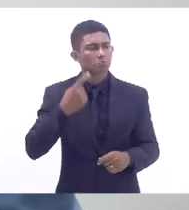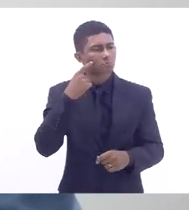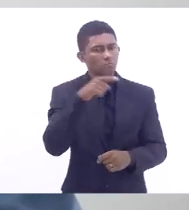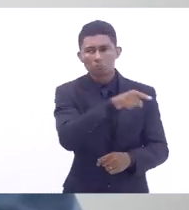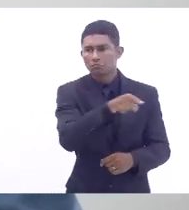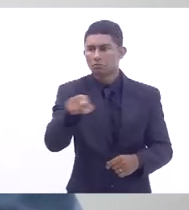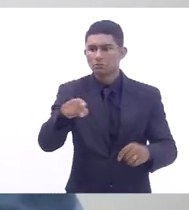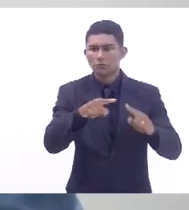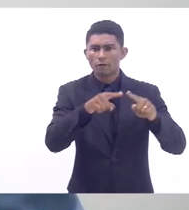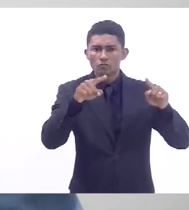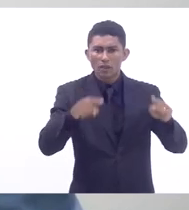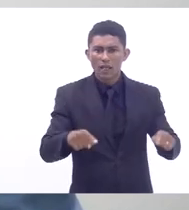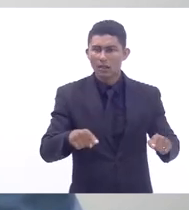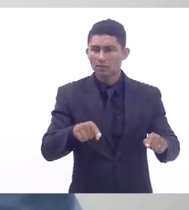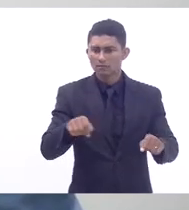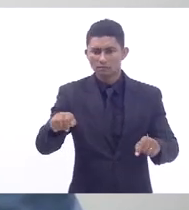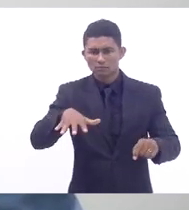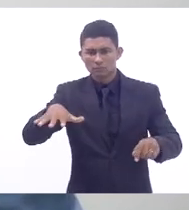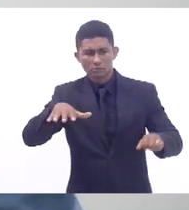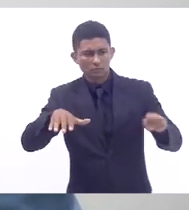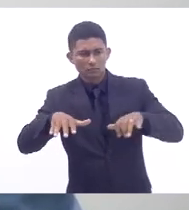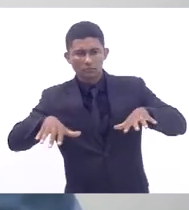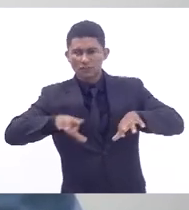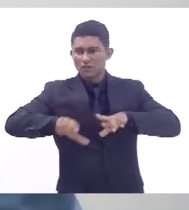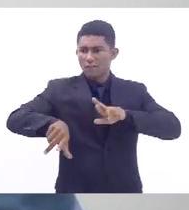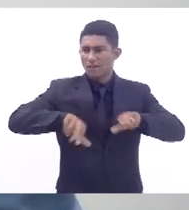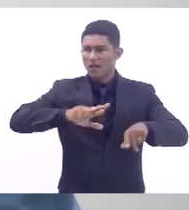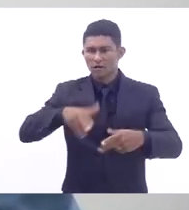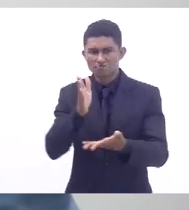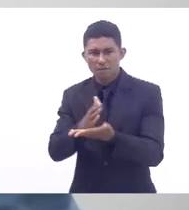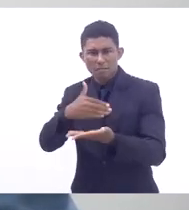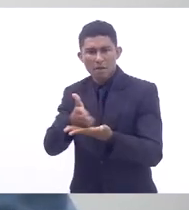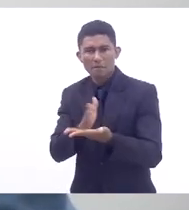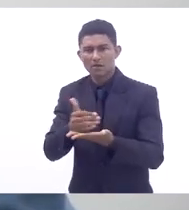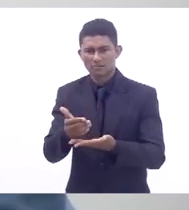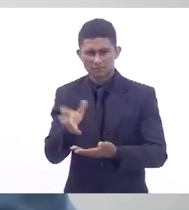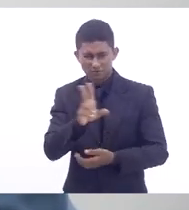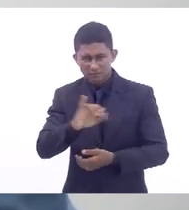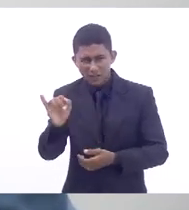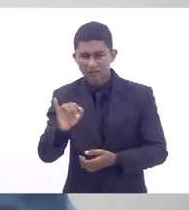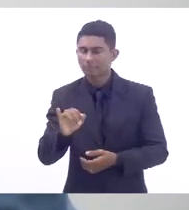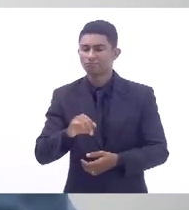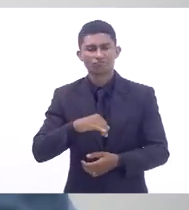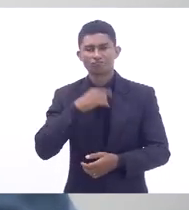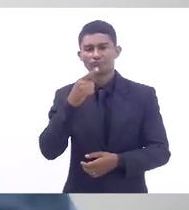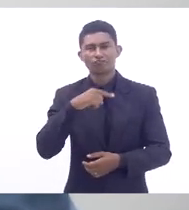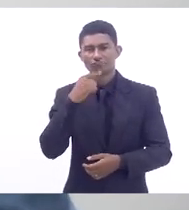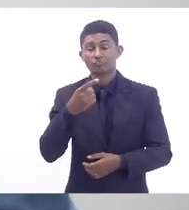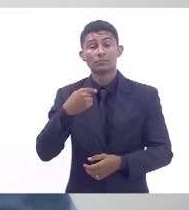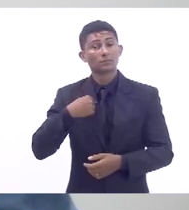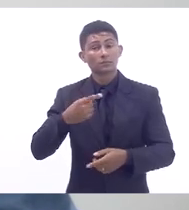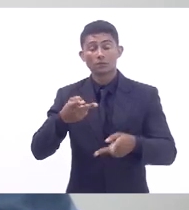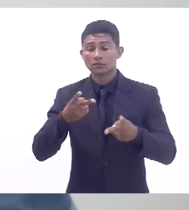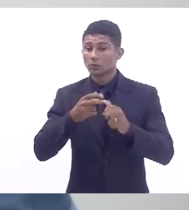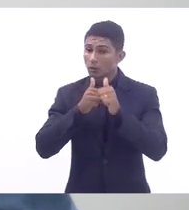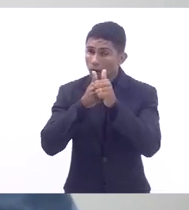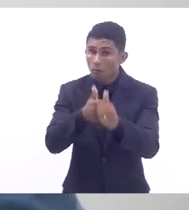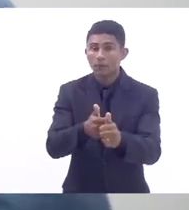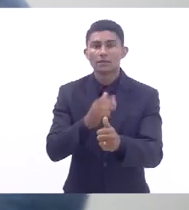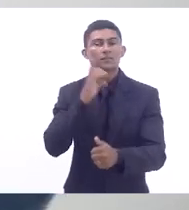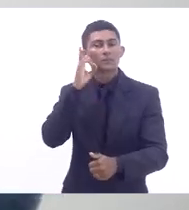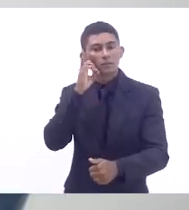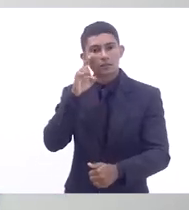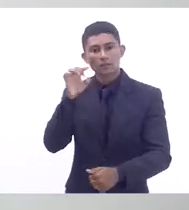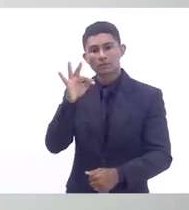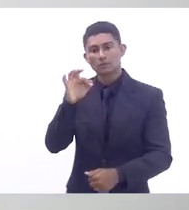os servidores públicos para dividir no irá nos dividir então acompanha um caminhamento Hospital